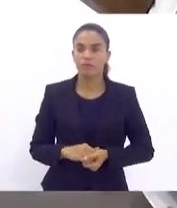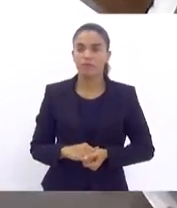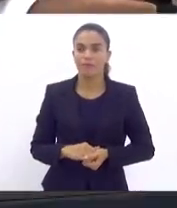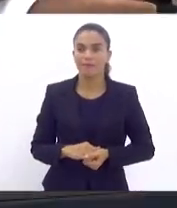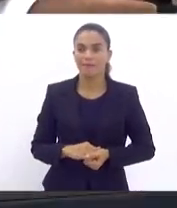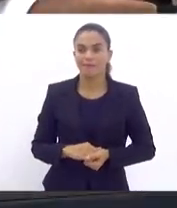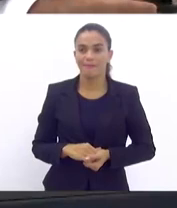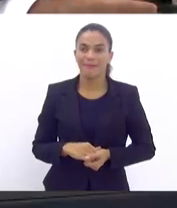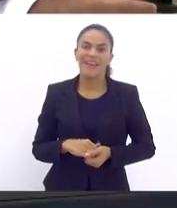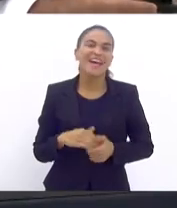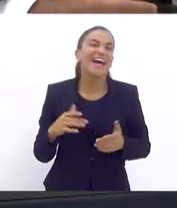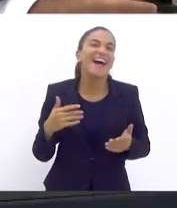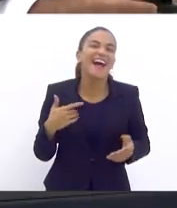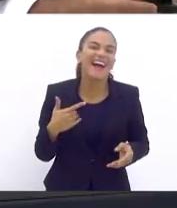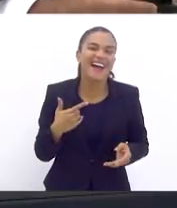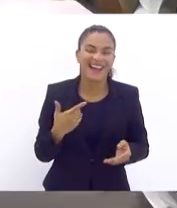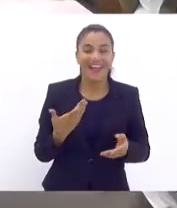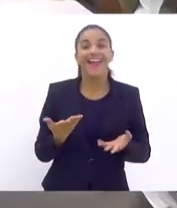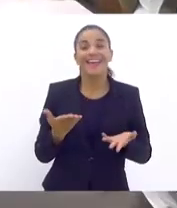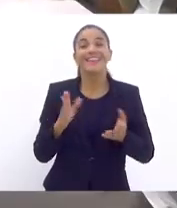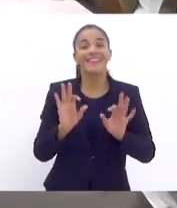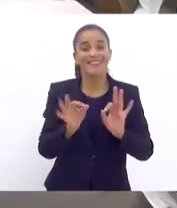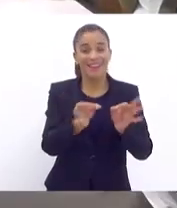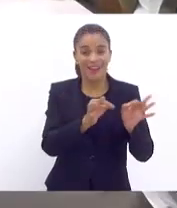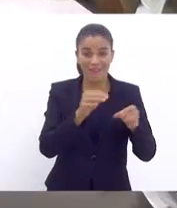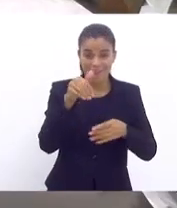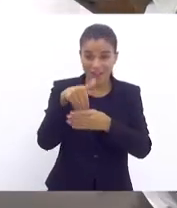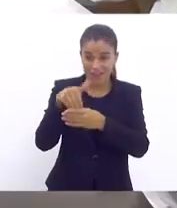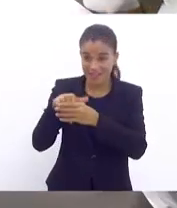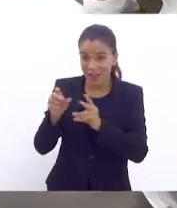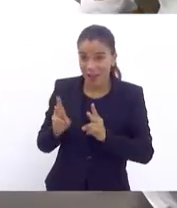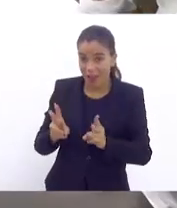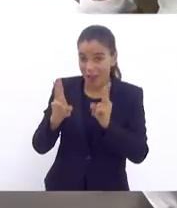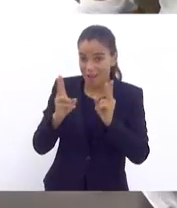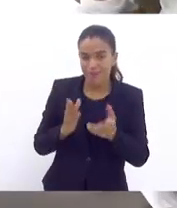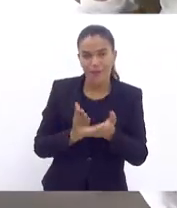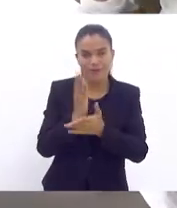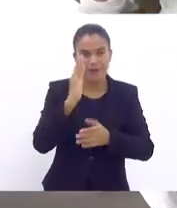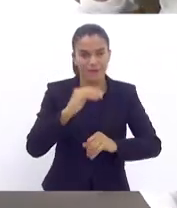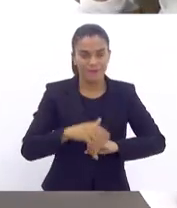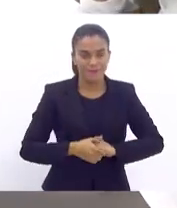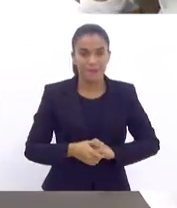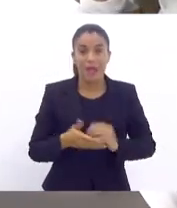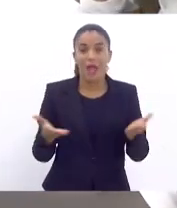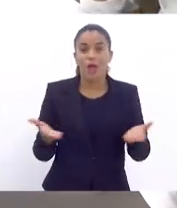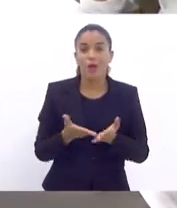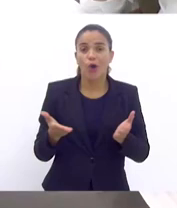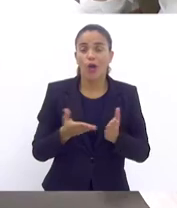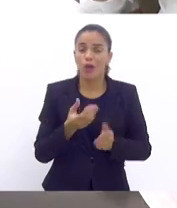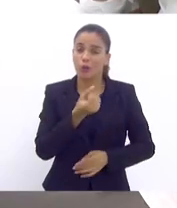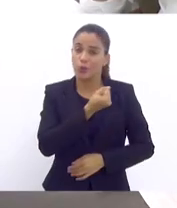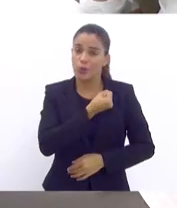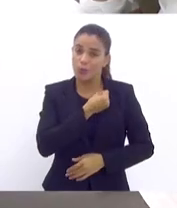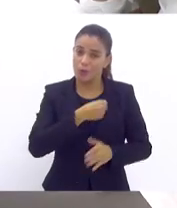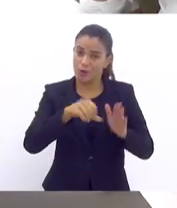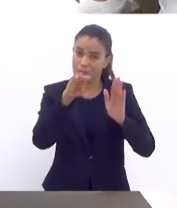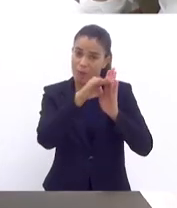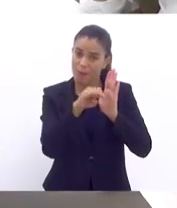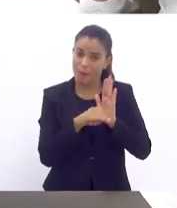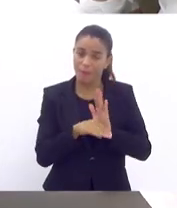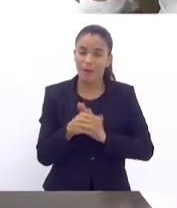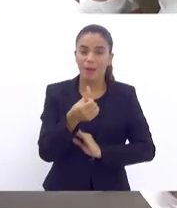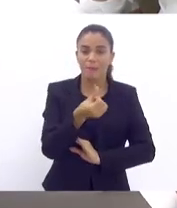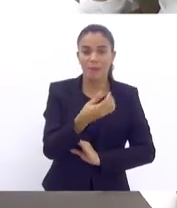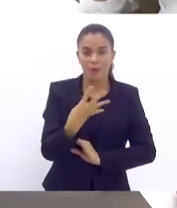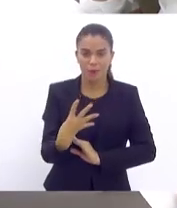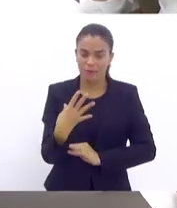mente encerrado discussão e votação seja que a própria Como estão aprovados passam 64 da paltas não tava